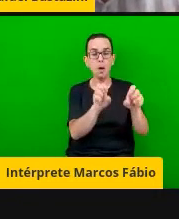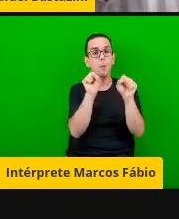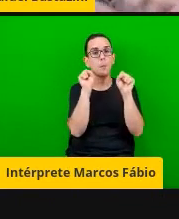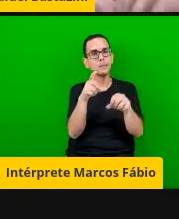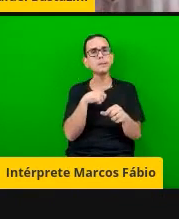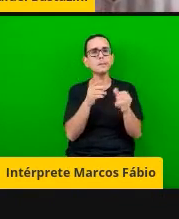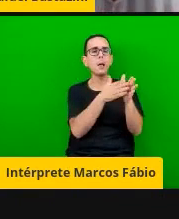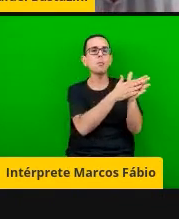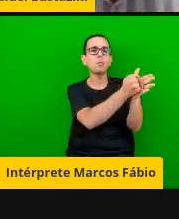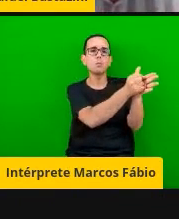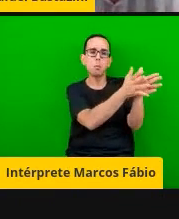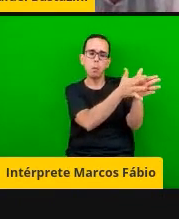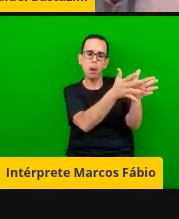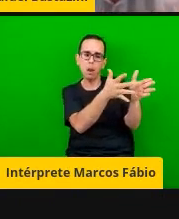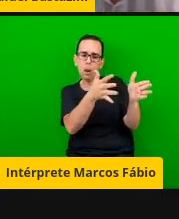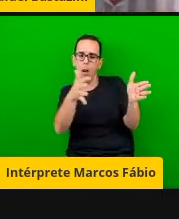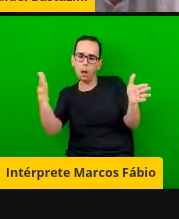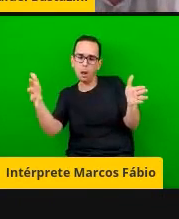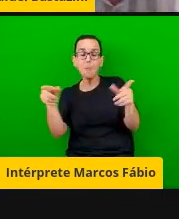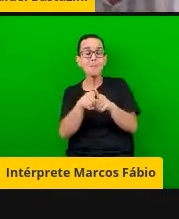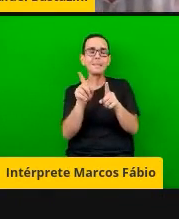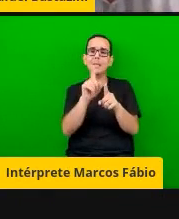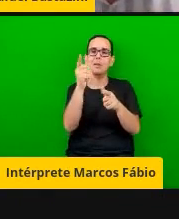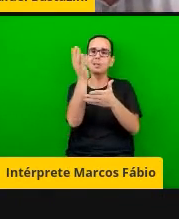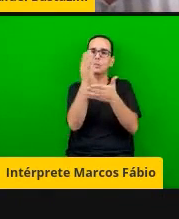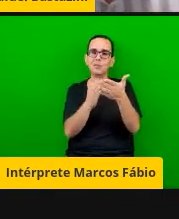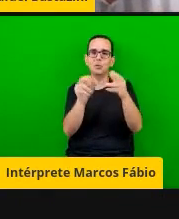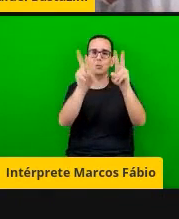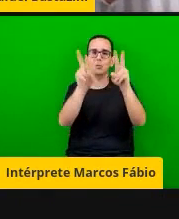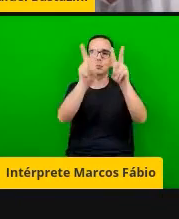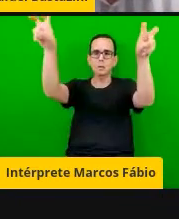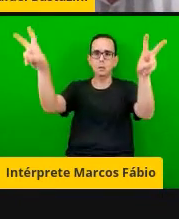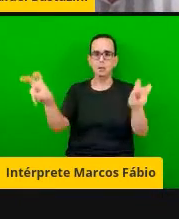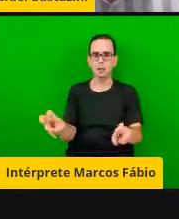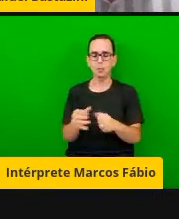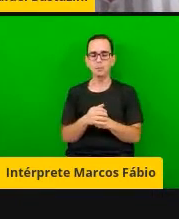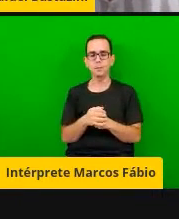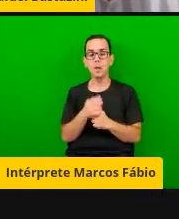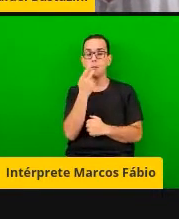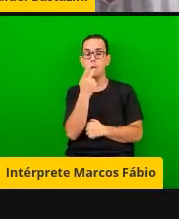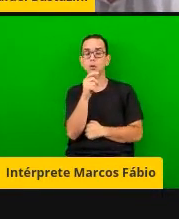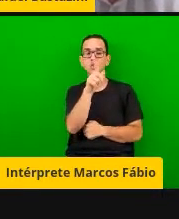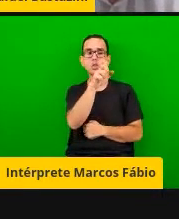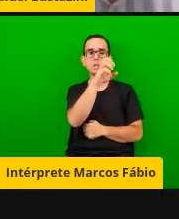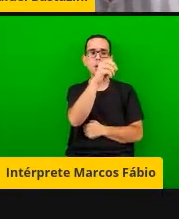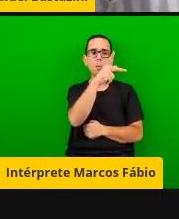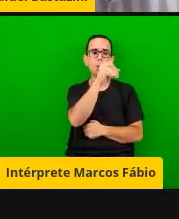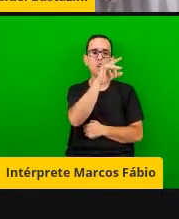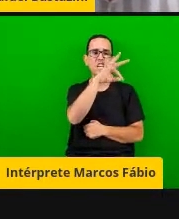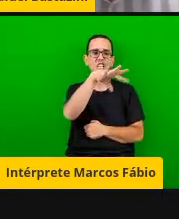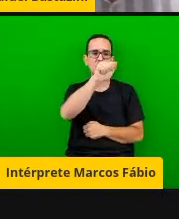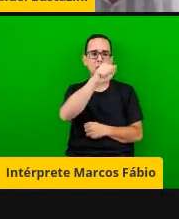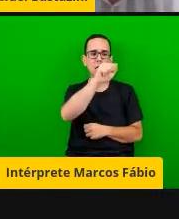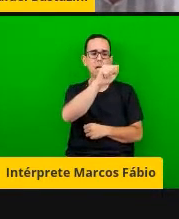por exemplo, mas ele divide por temas, então é uma divisão temática. Ele fala lá daquela geopolítica imperialista,